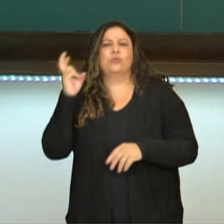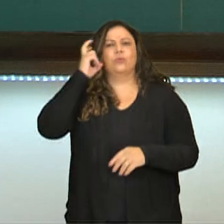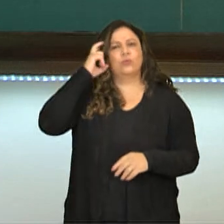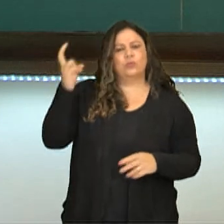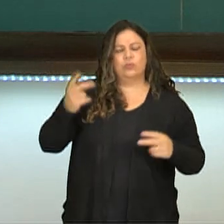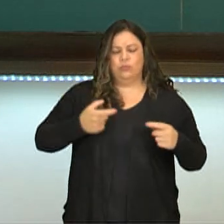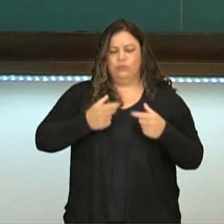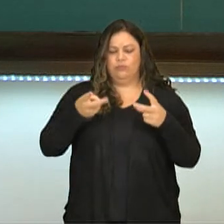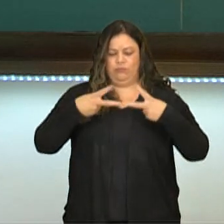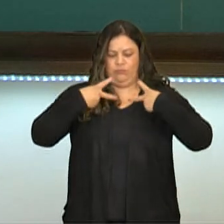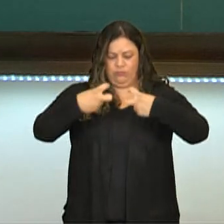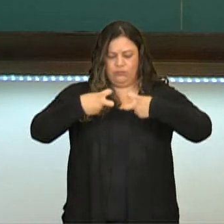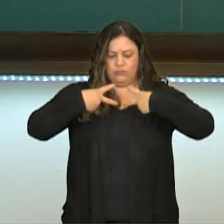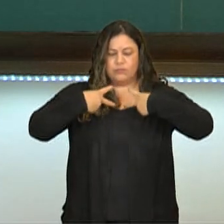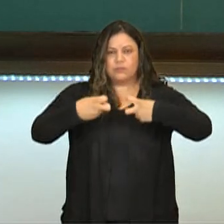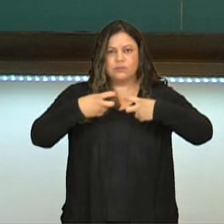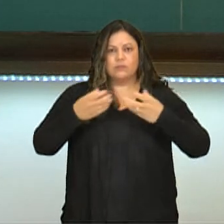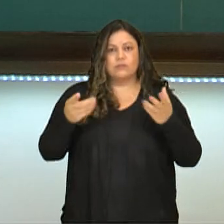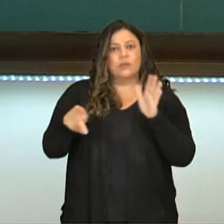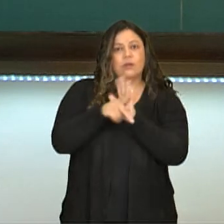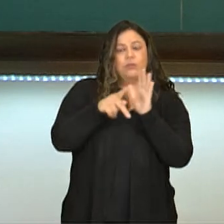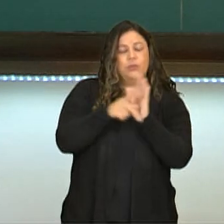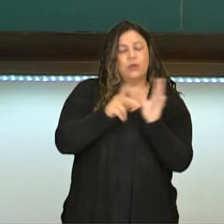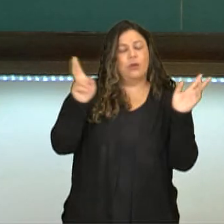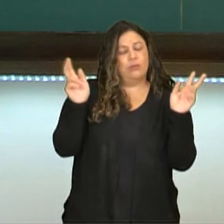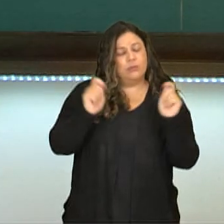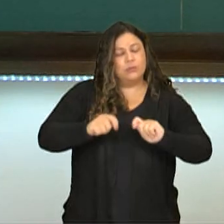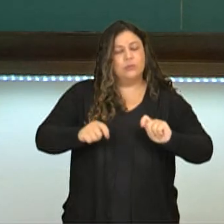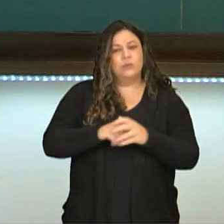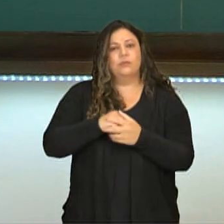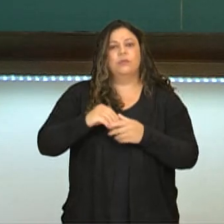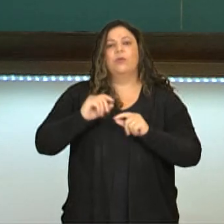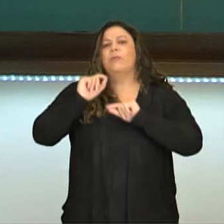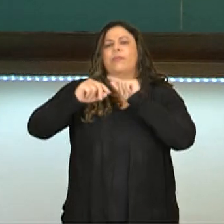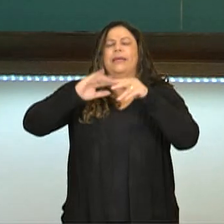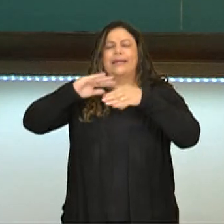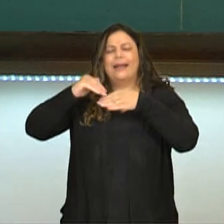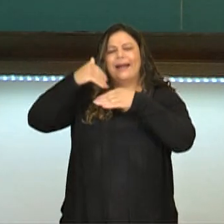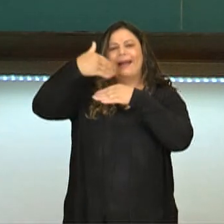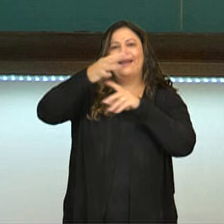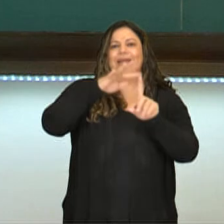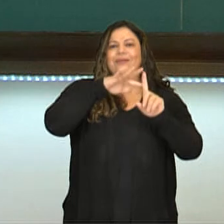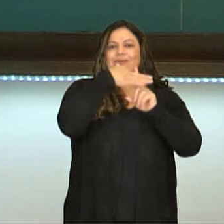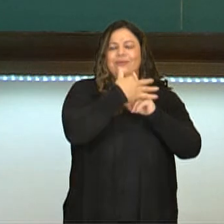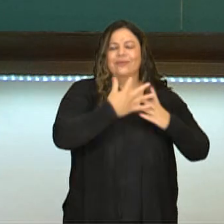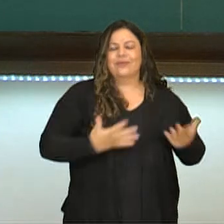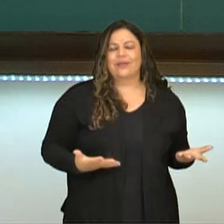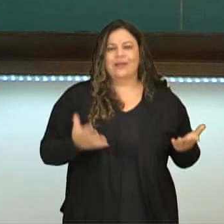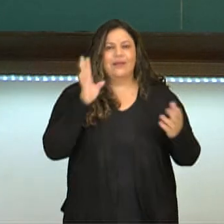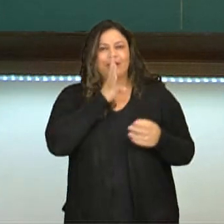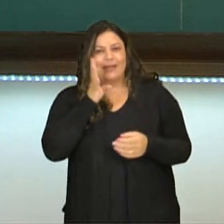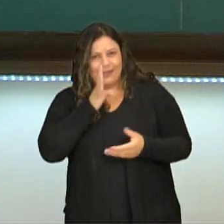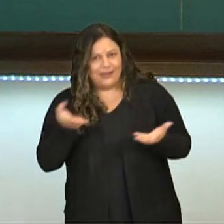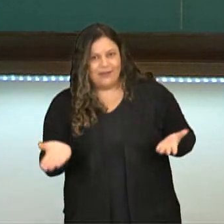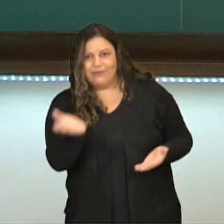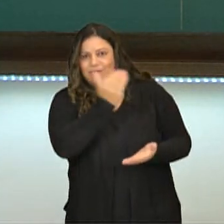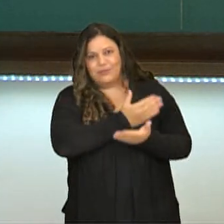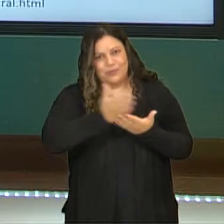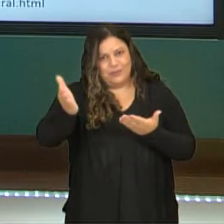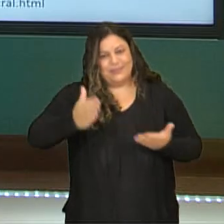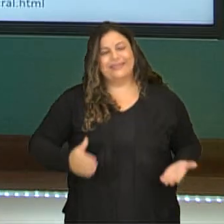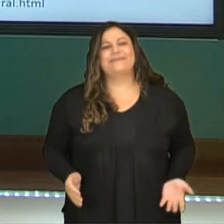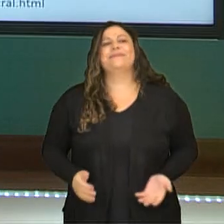pessoalmente, também são outras perspectivas, talvez para além daquilo que é social. Legal? Vamos lá?